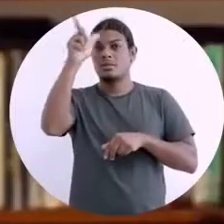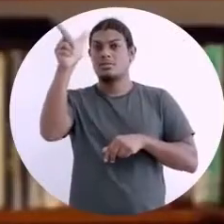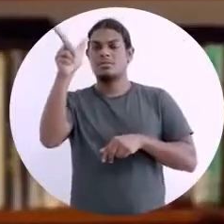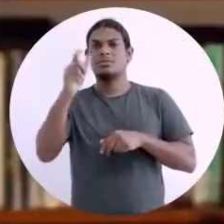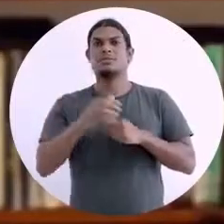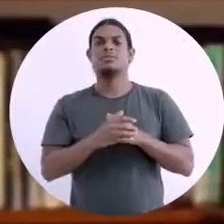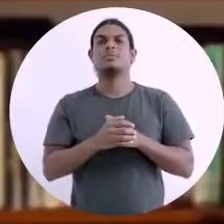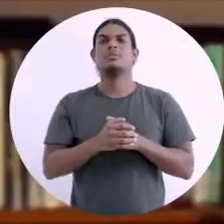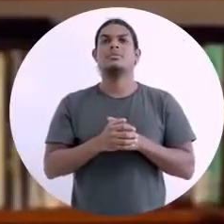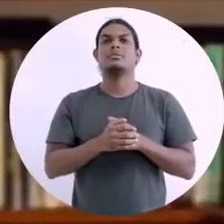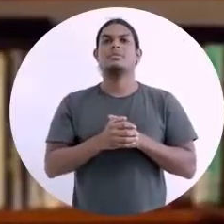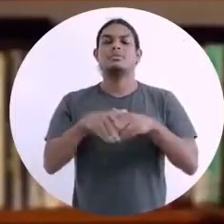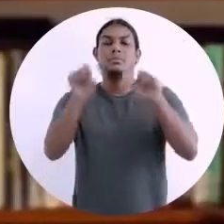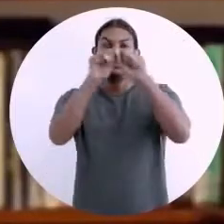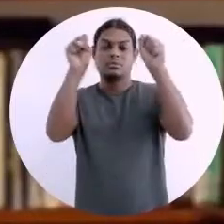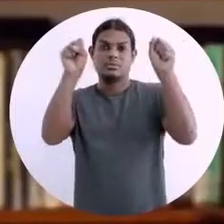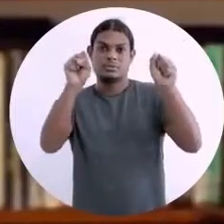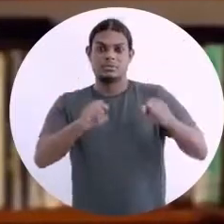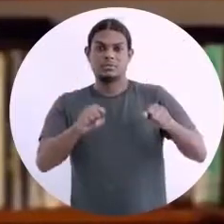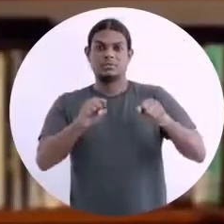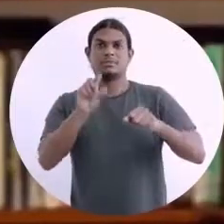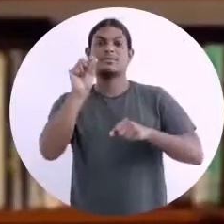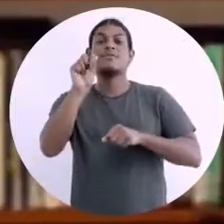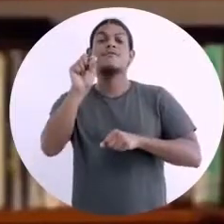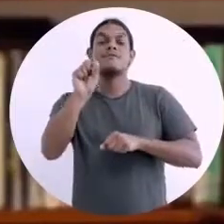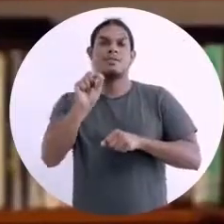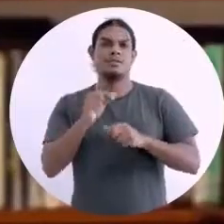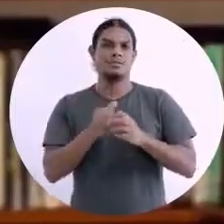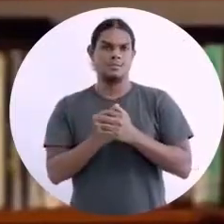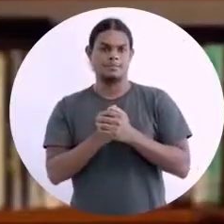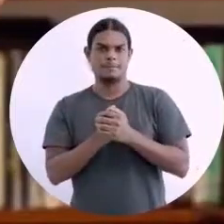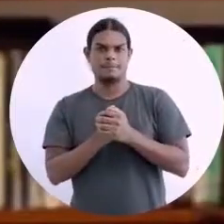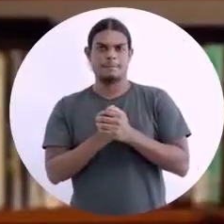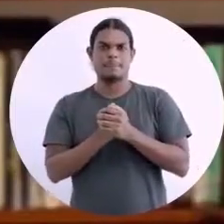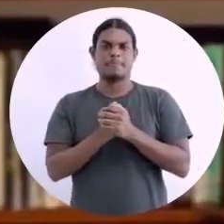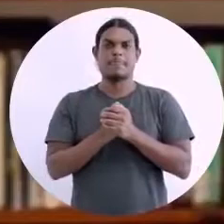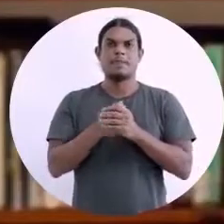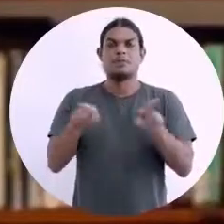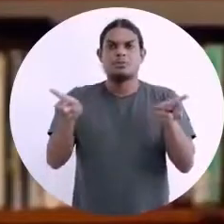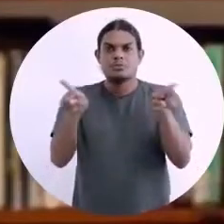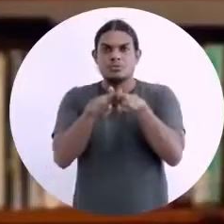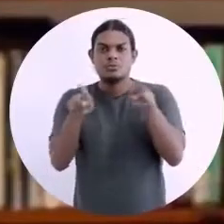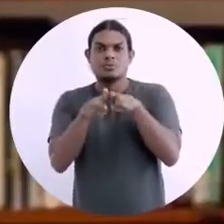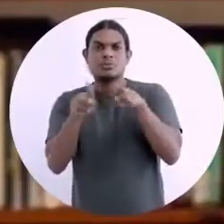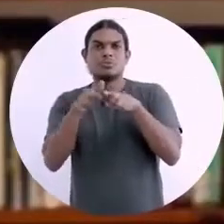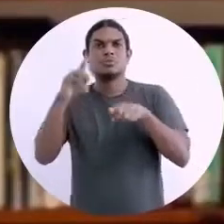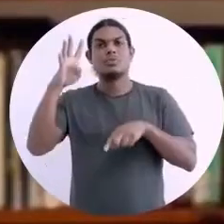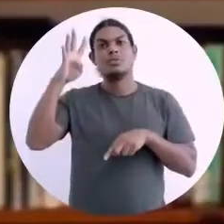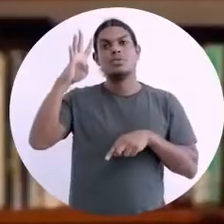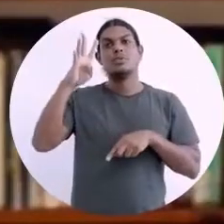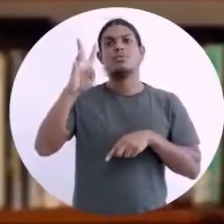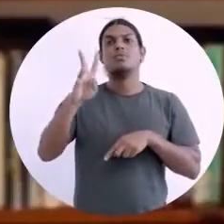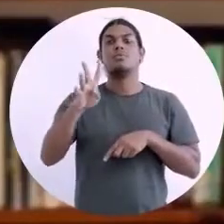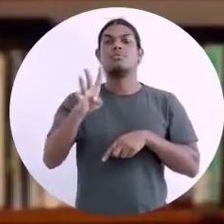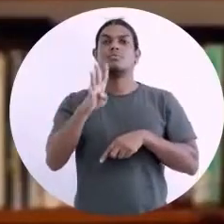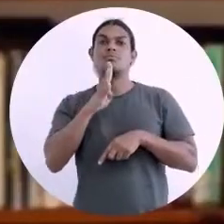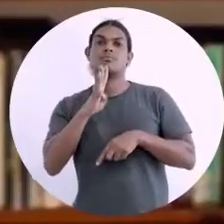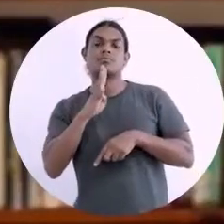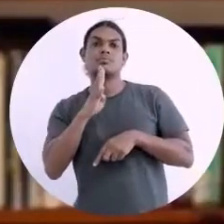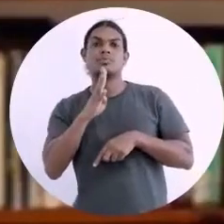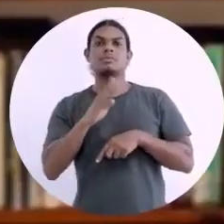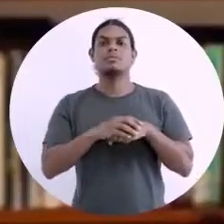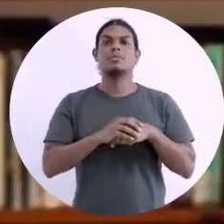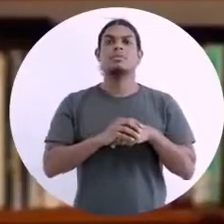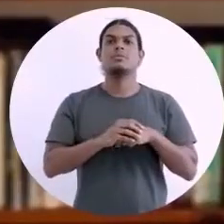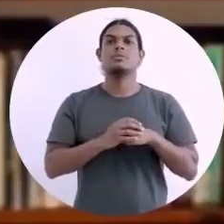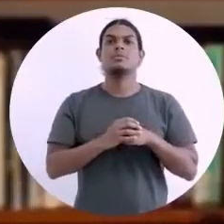E o sistema dele, o que ele fez? Ele pegou o conhecimento humano da época e dividiu em 10 grandes